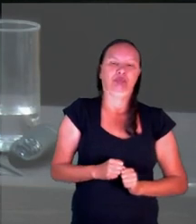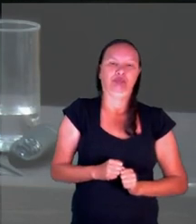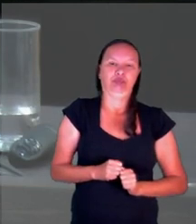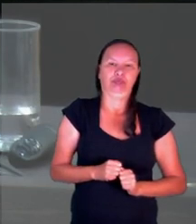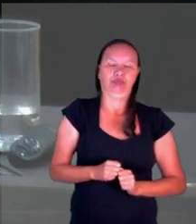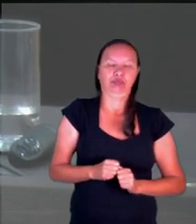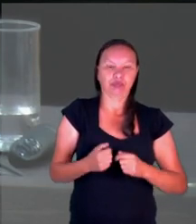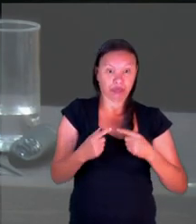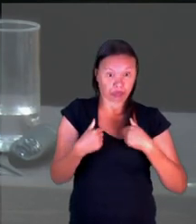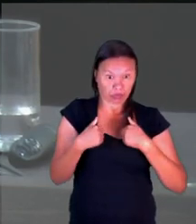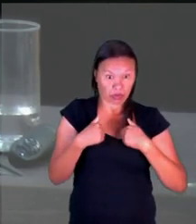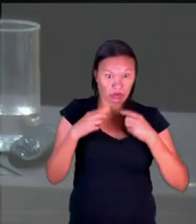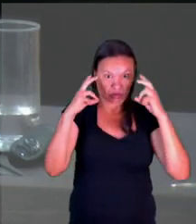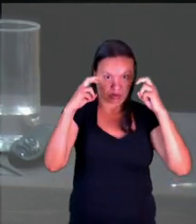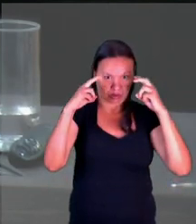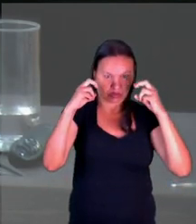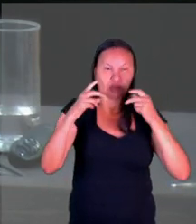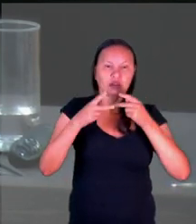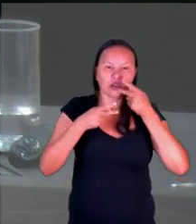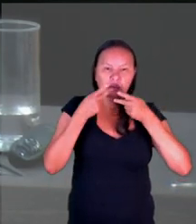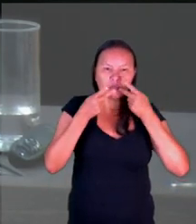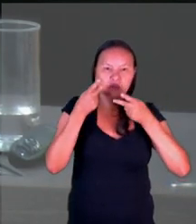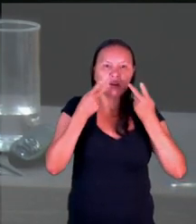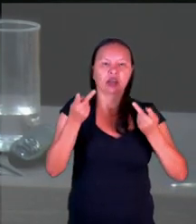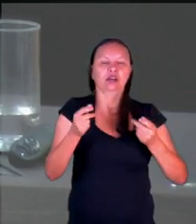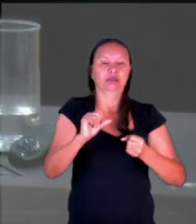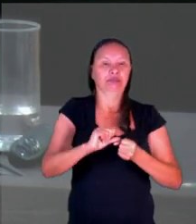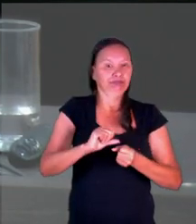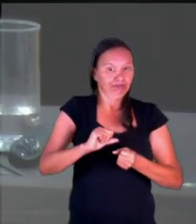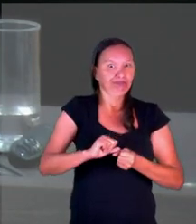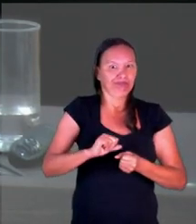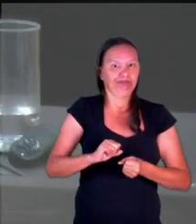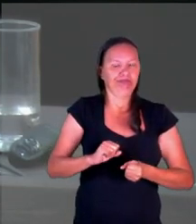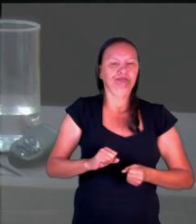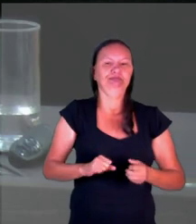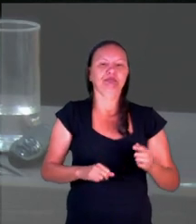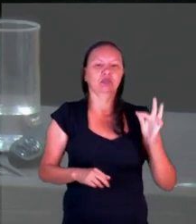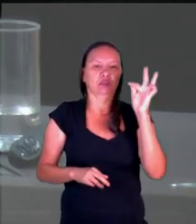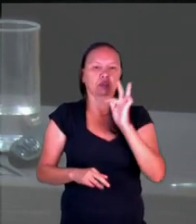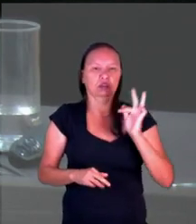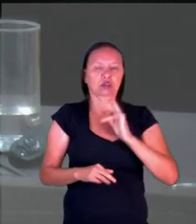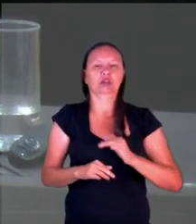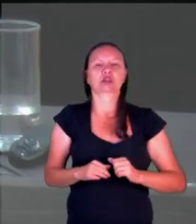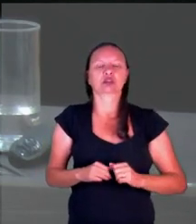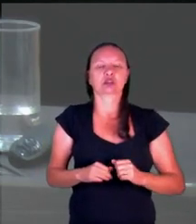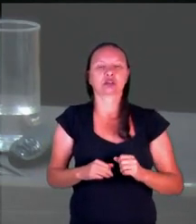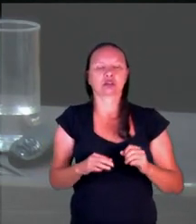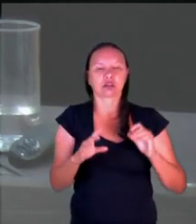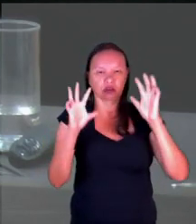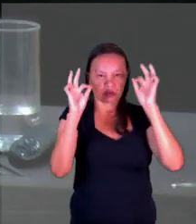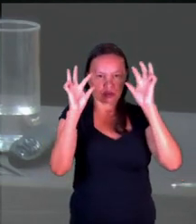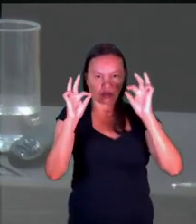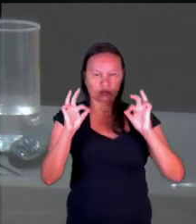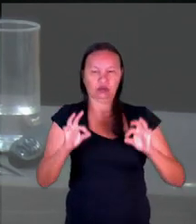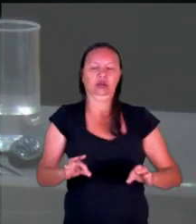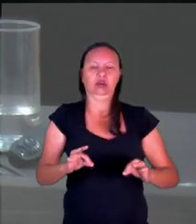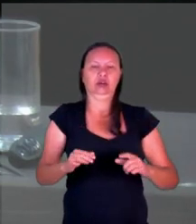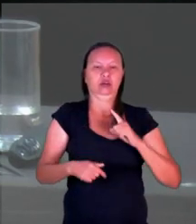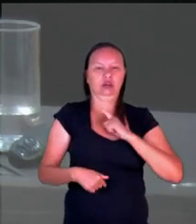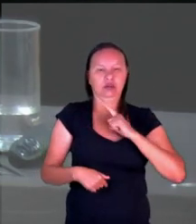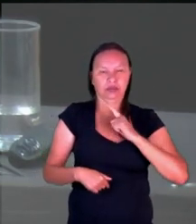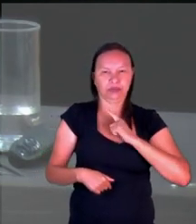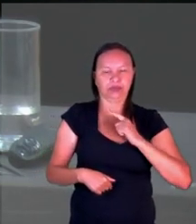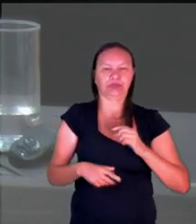sugestões que eu faço né na na proposta ali de resolução que a gente Contemple essa atuação articulada